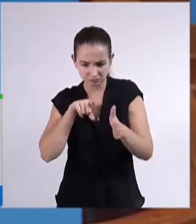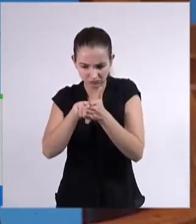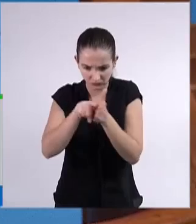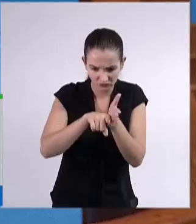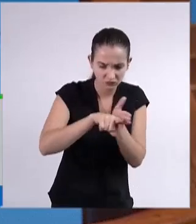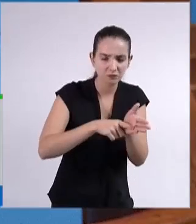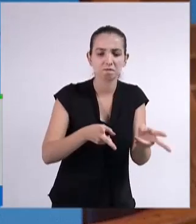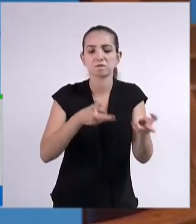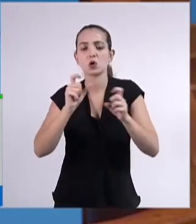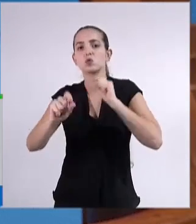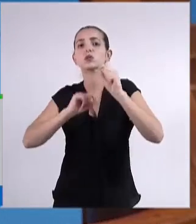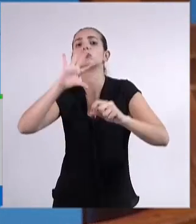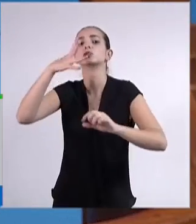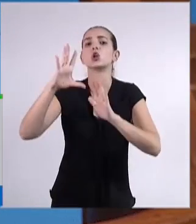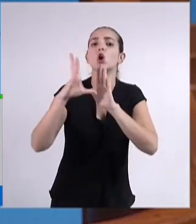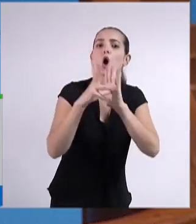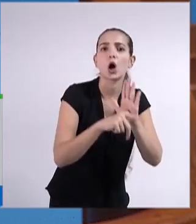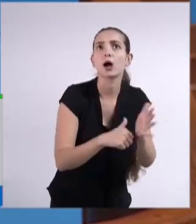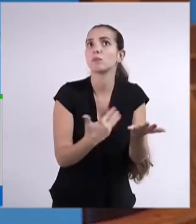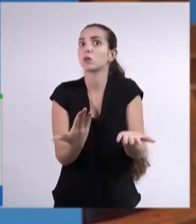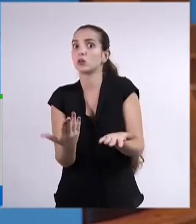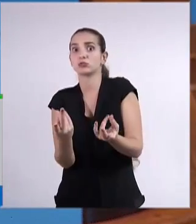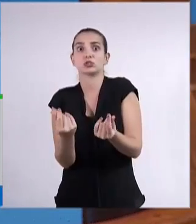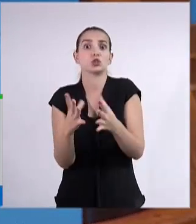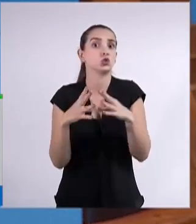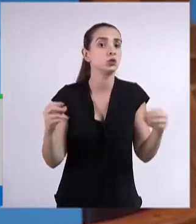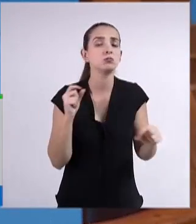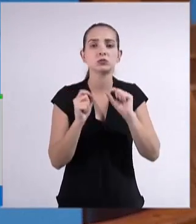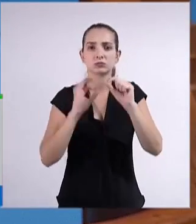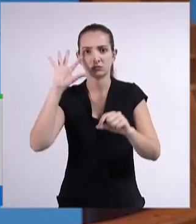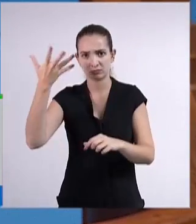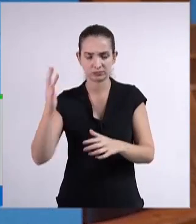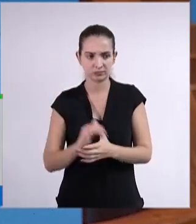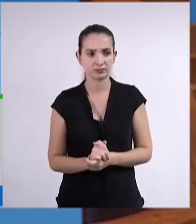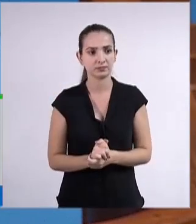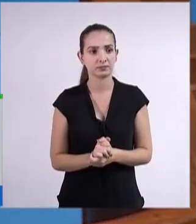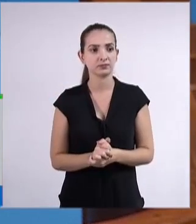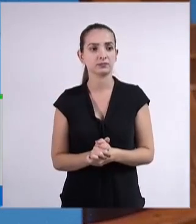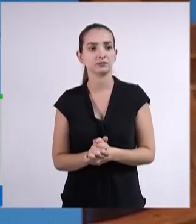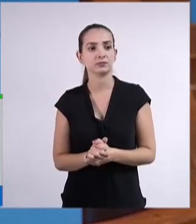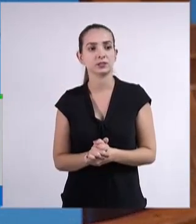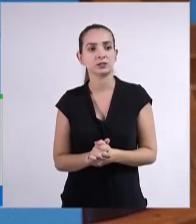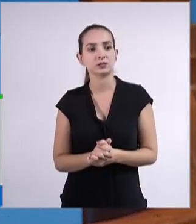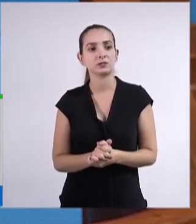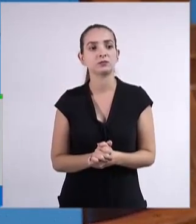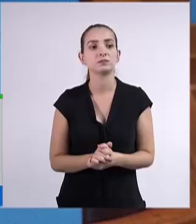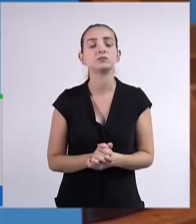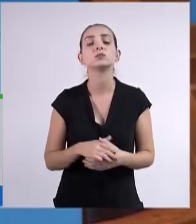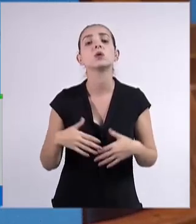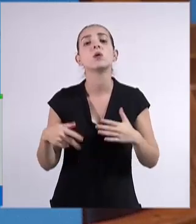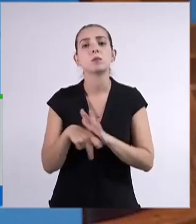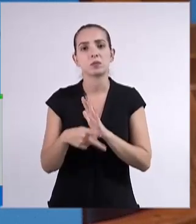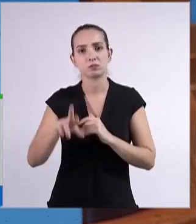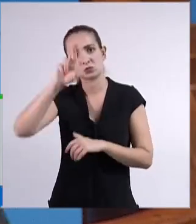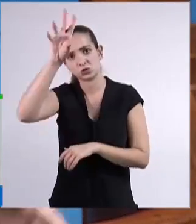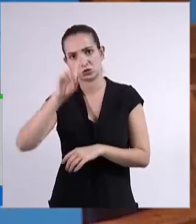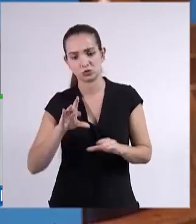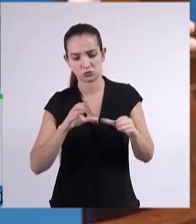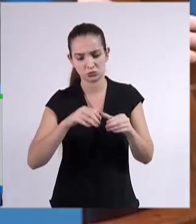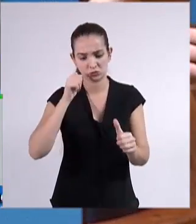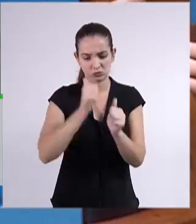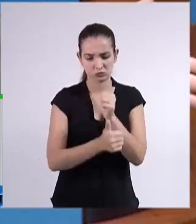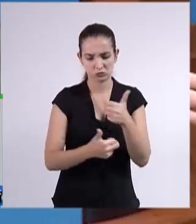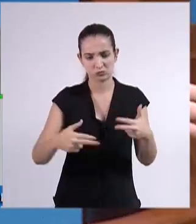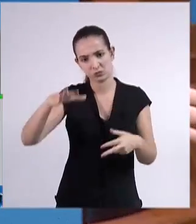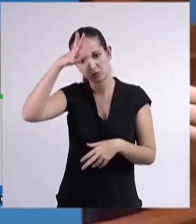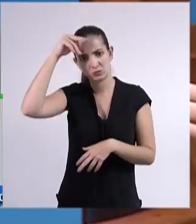das eleições, para a eleição da diretoria da Federação de Futebol do Mato Grosso do Sul,